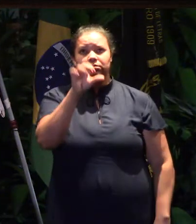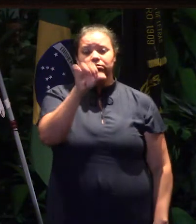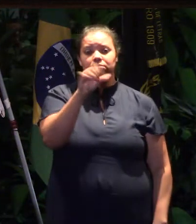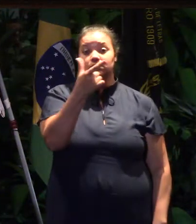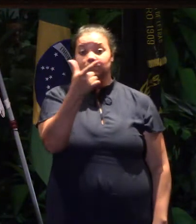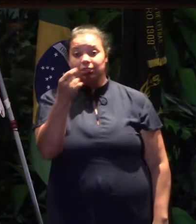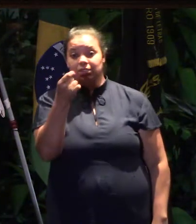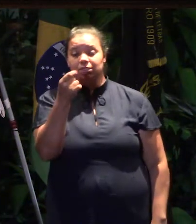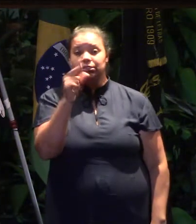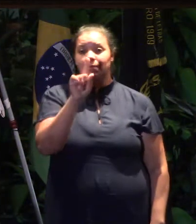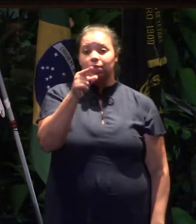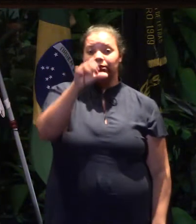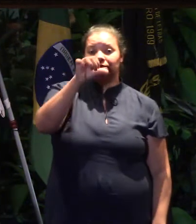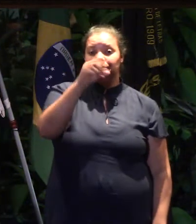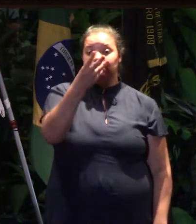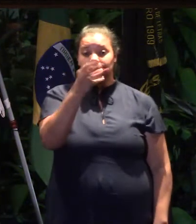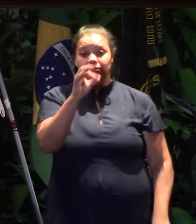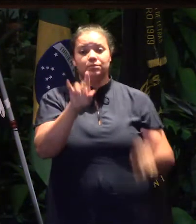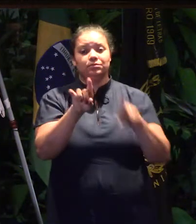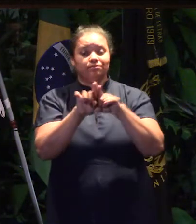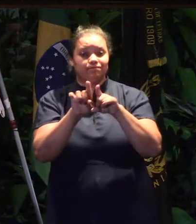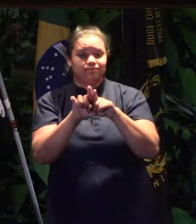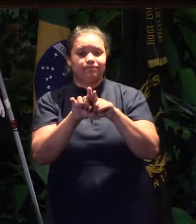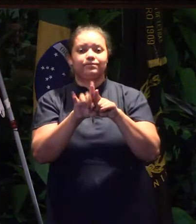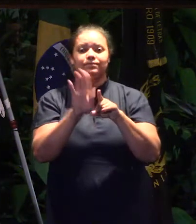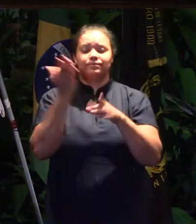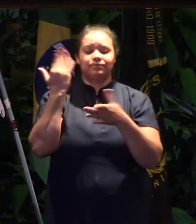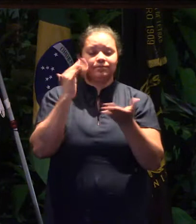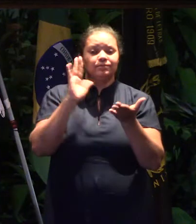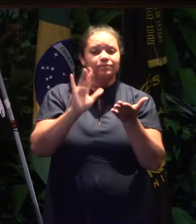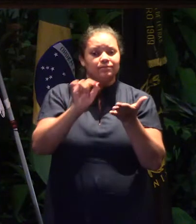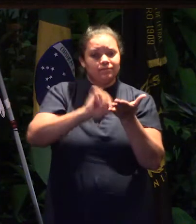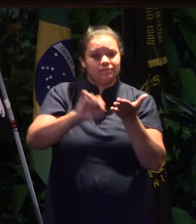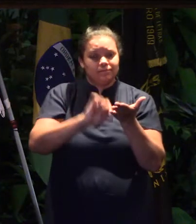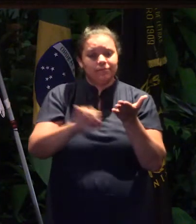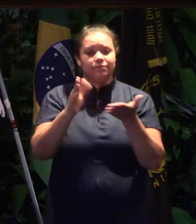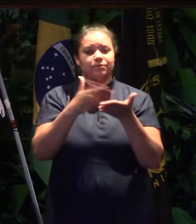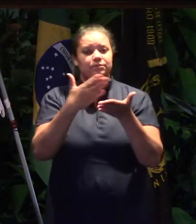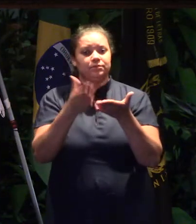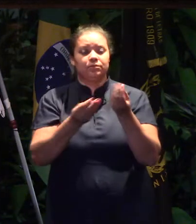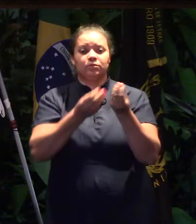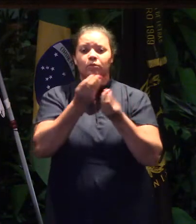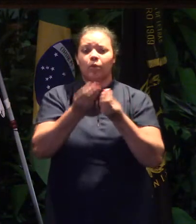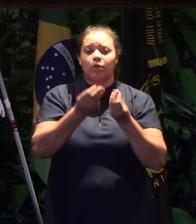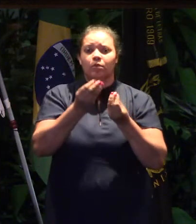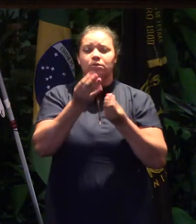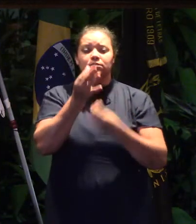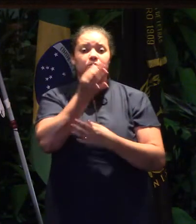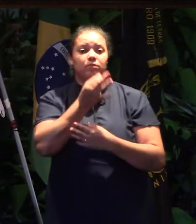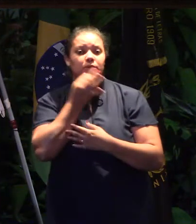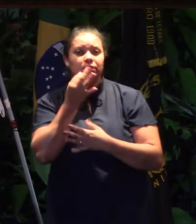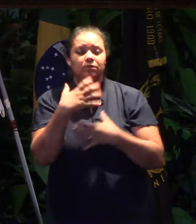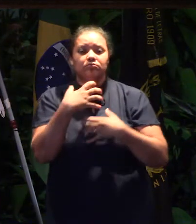Possui artigos e capítulos de livros sobre educação musical, Aprimoramento dos Sentidos